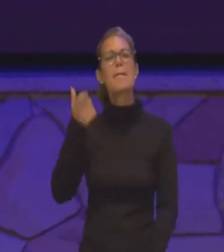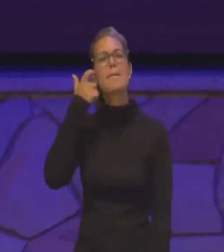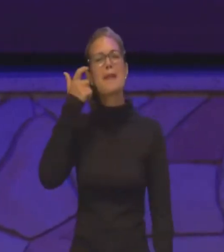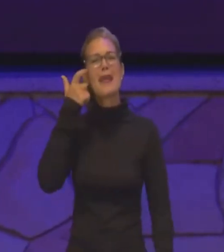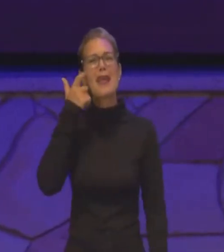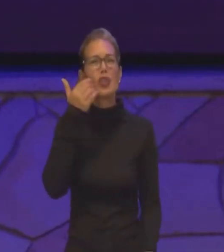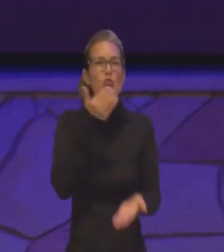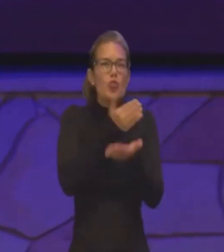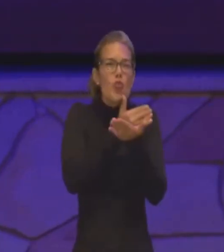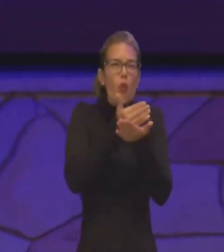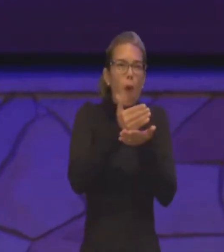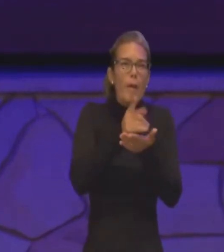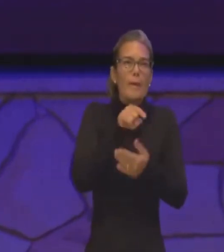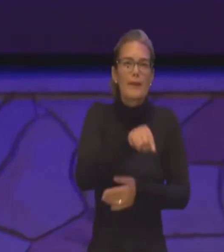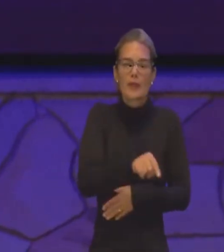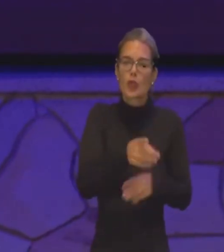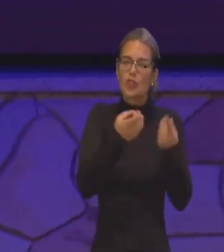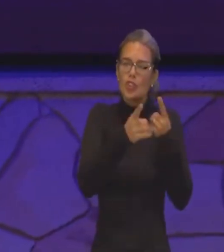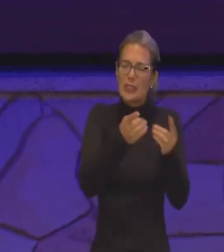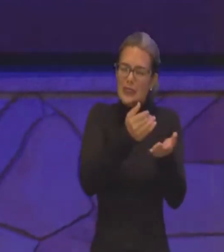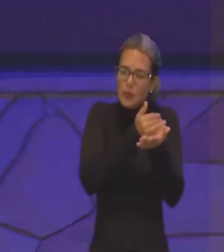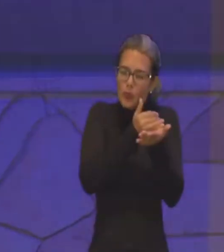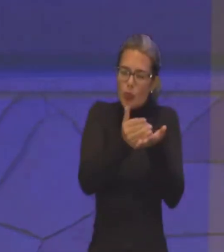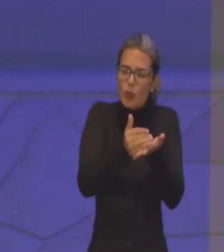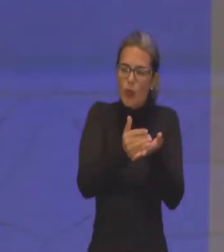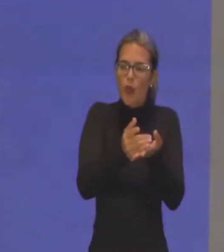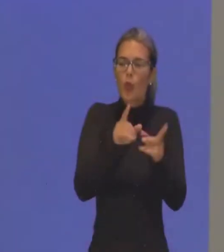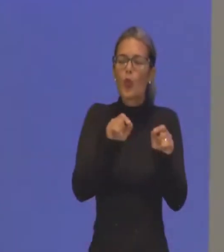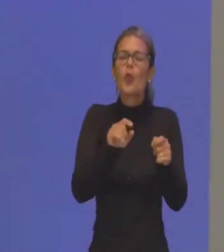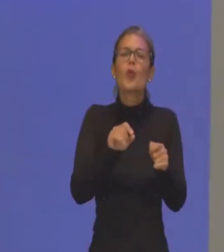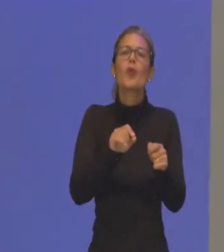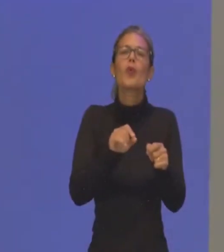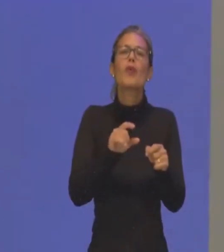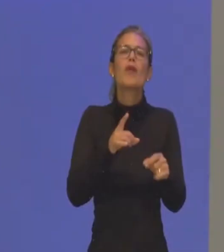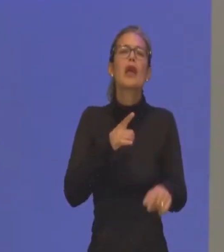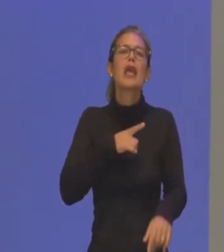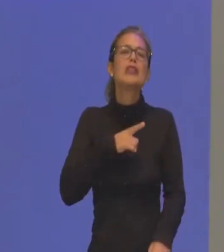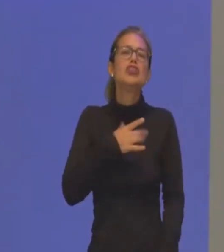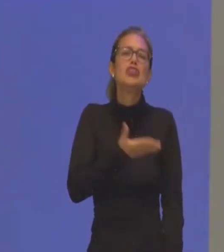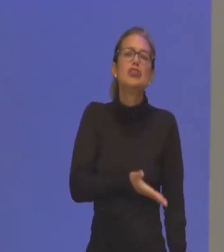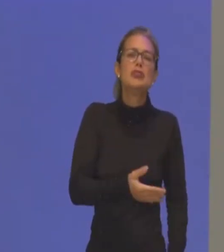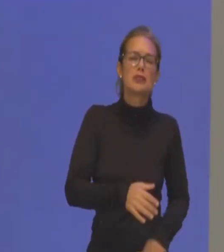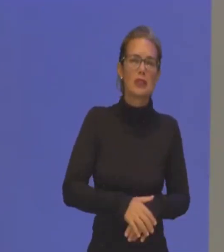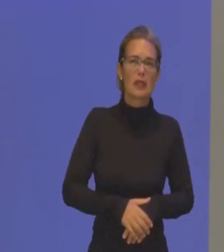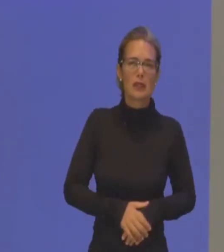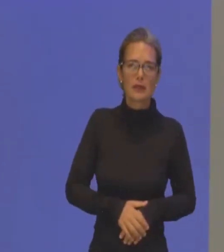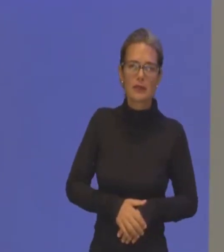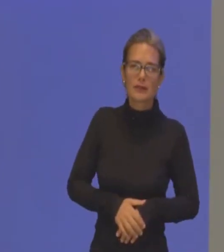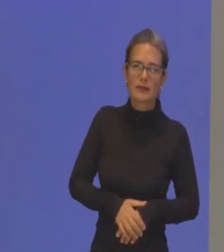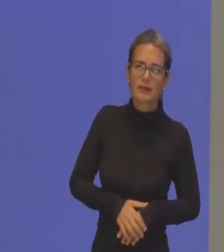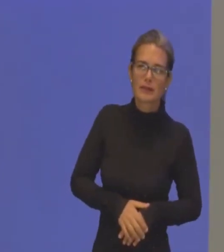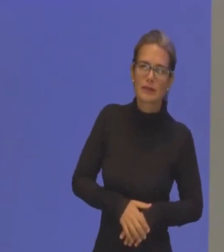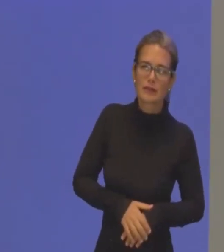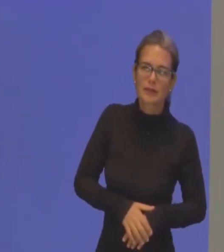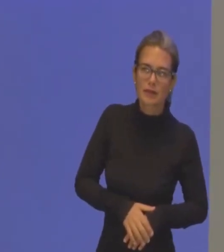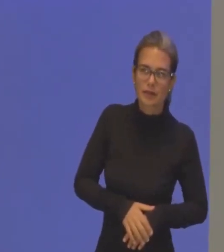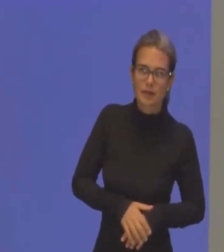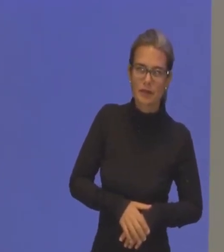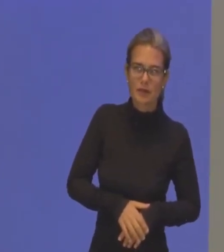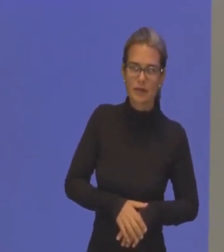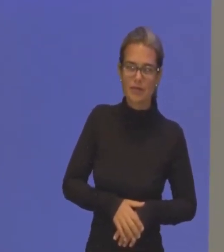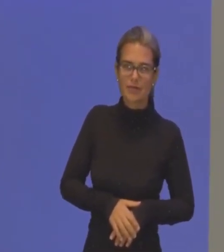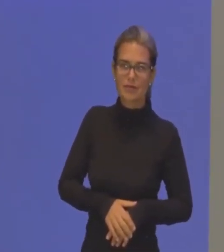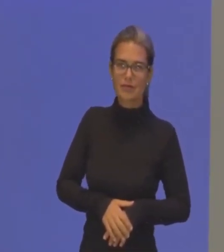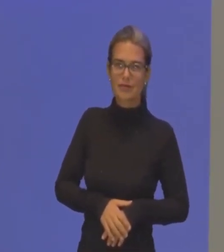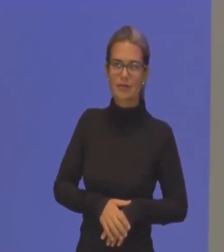Jesus? O que aquela multidão, quando perplexa pela pregação de Pedro, tinha